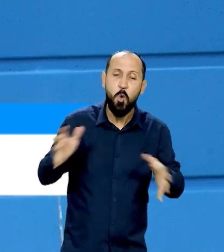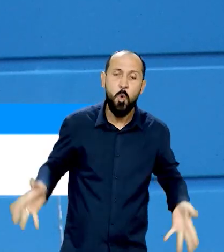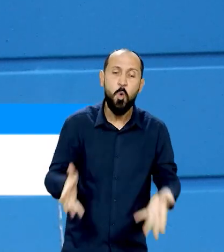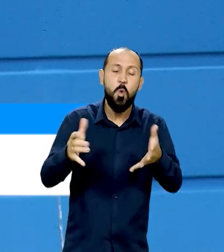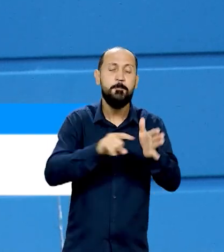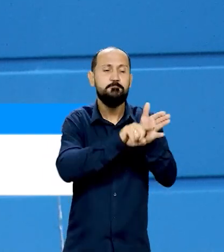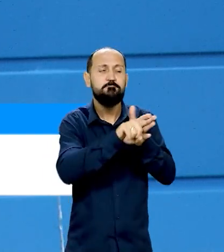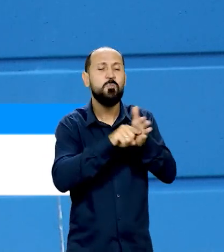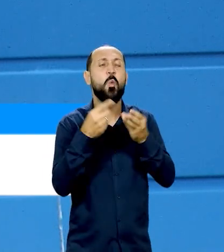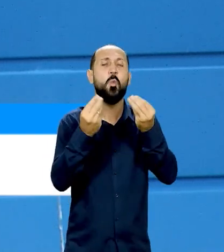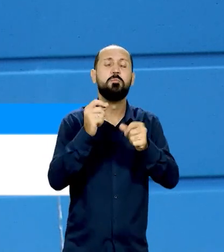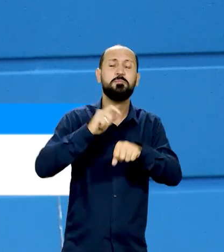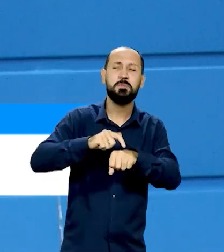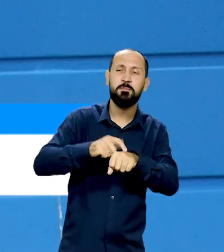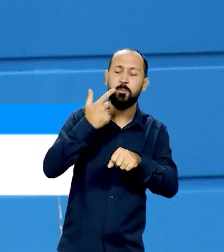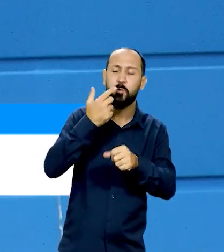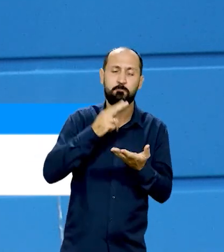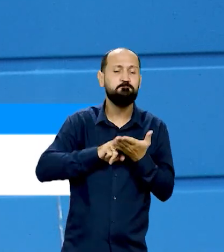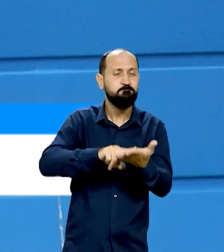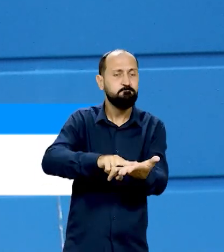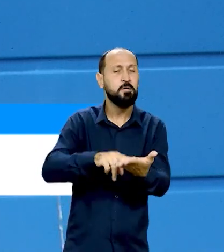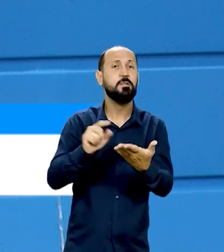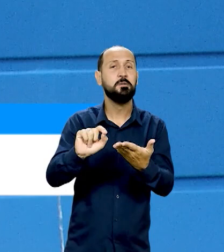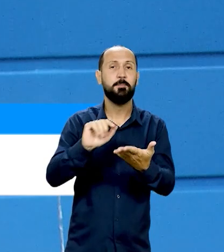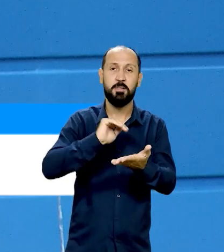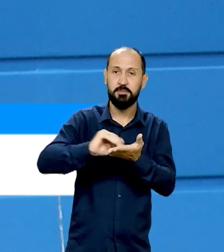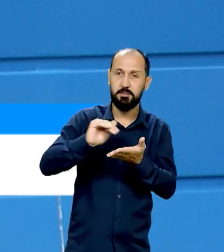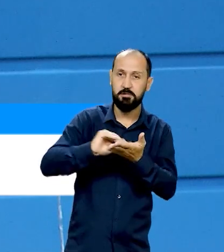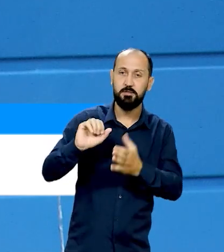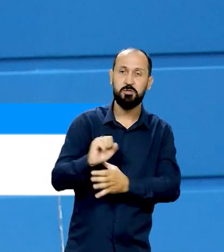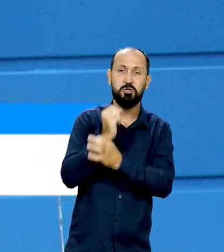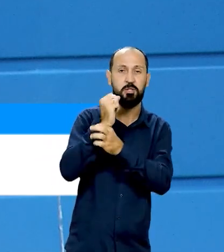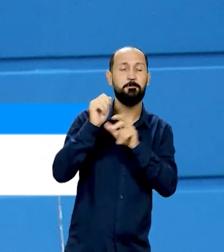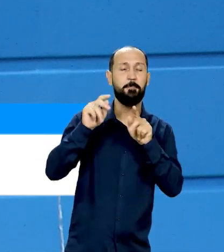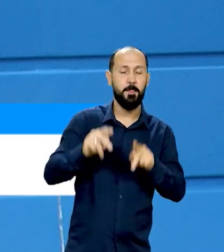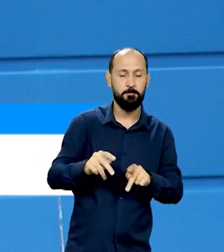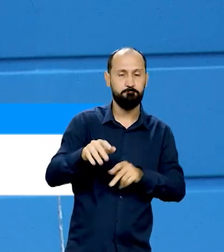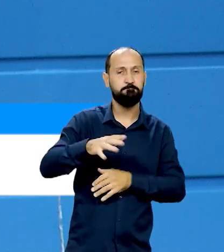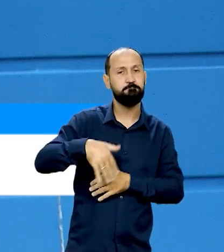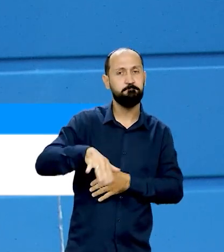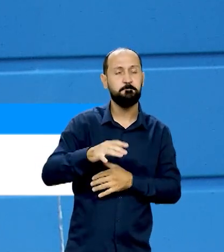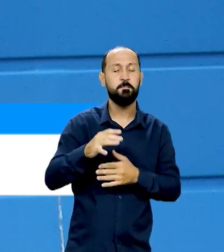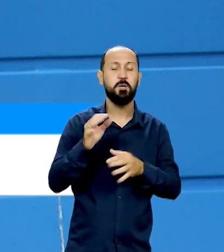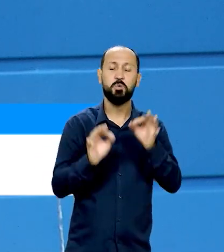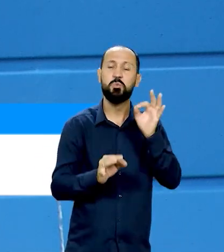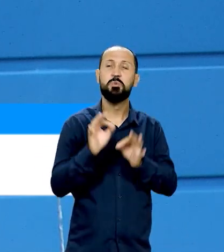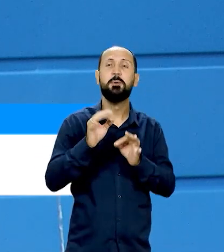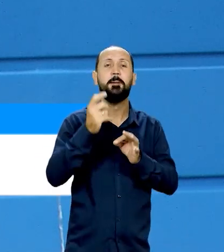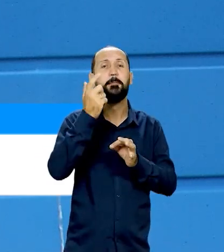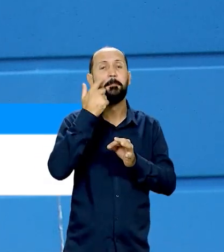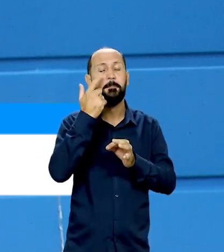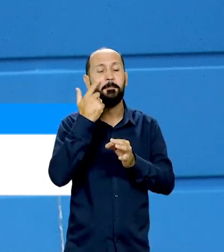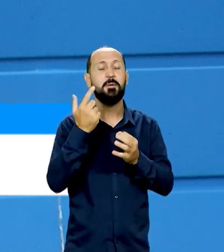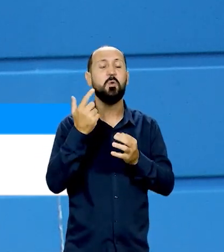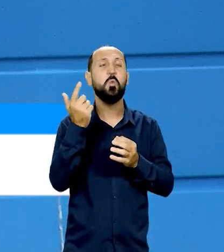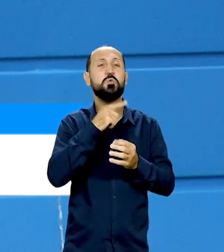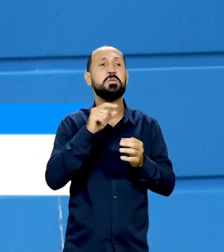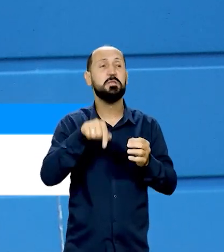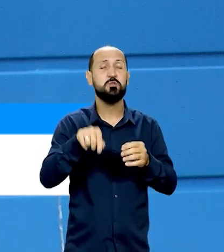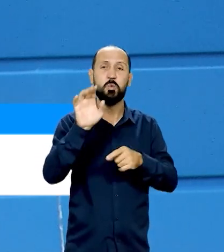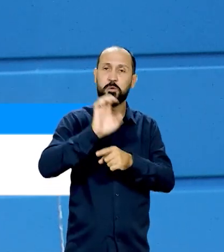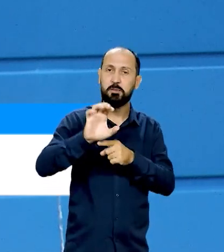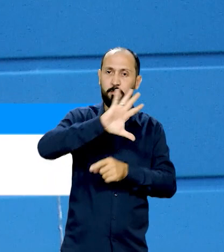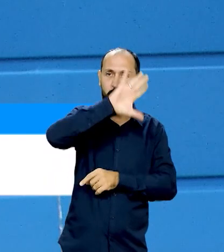possa levantar como é que está essa situação. Encaminhamos também a Secretaria de Estado de Segurança e de Justiça para